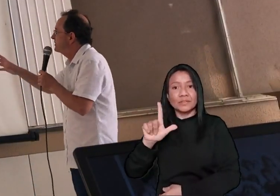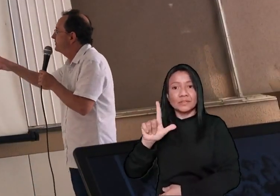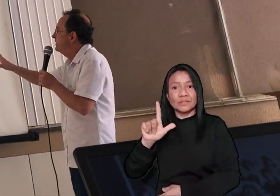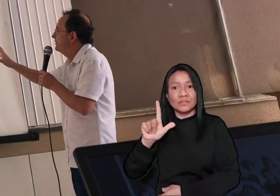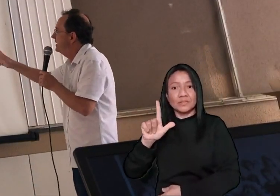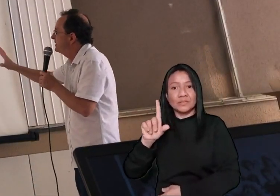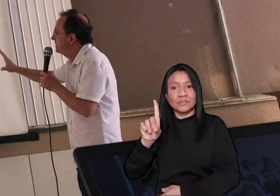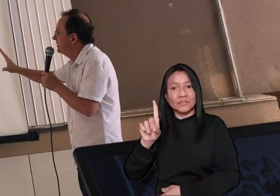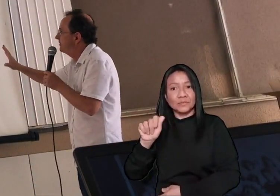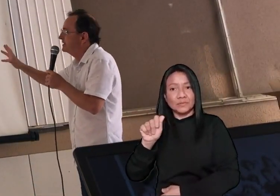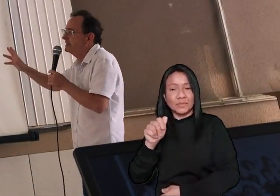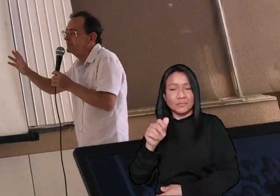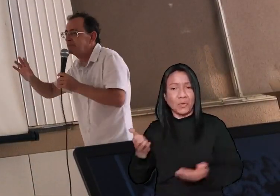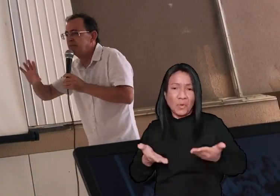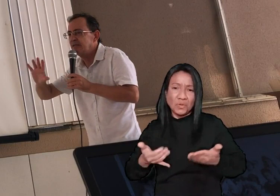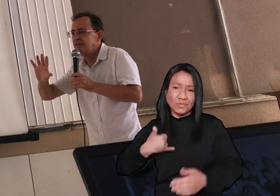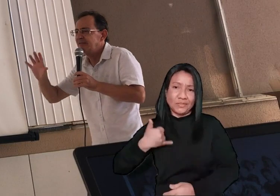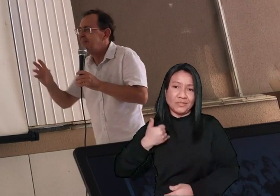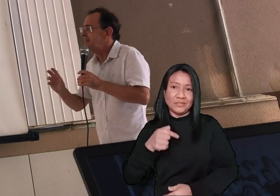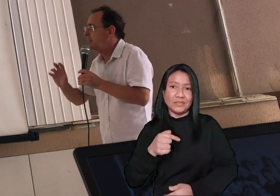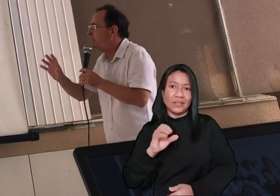Essa foto foi feita em